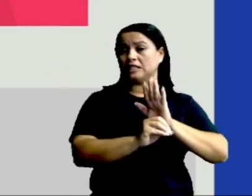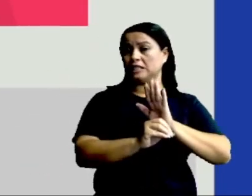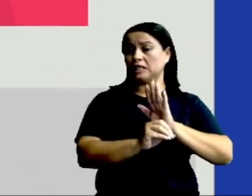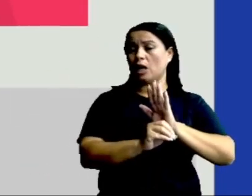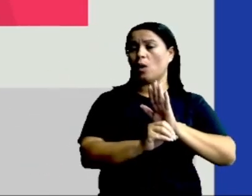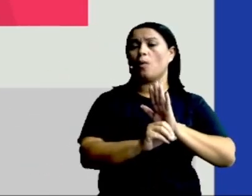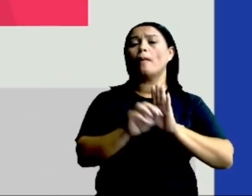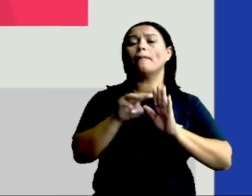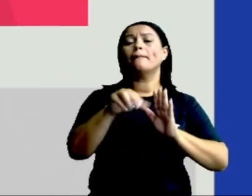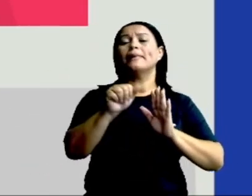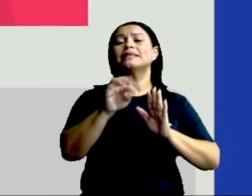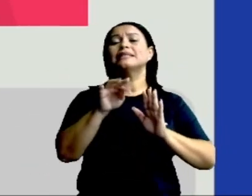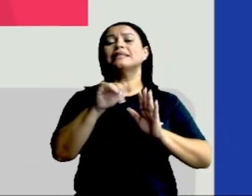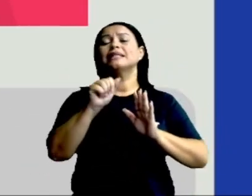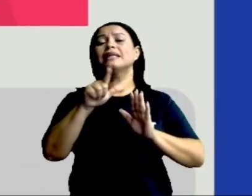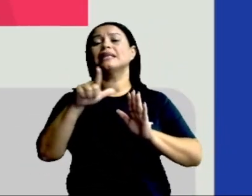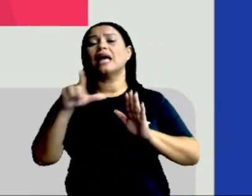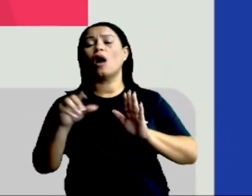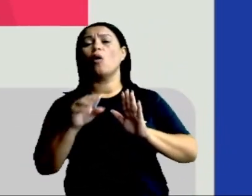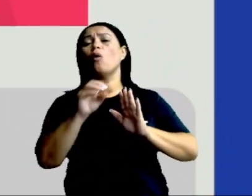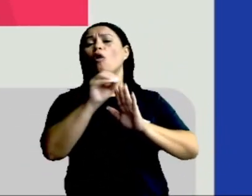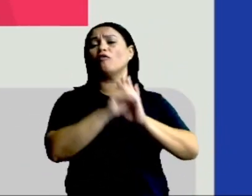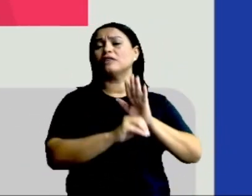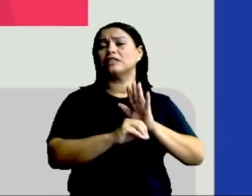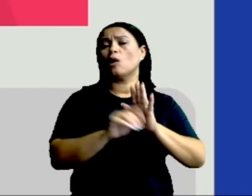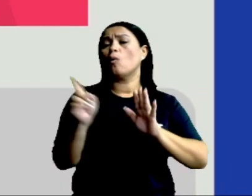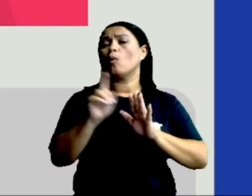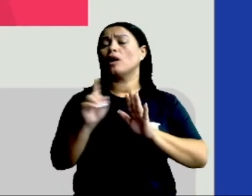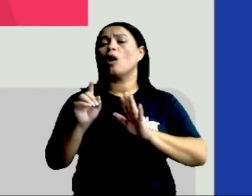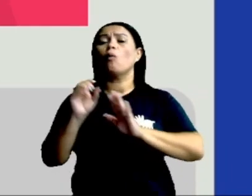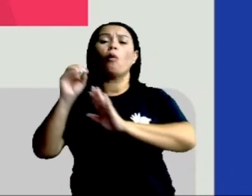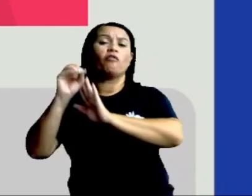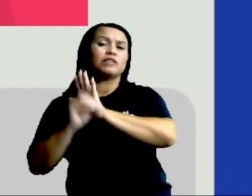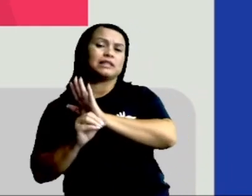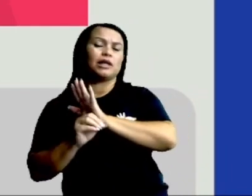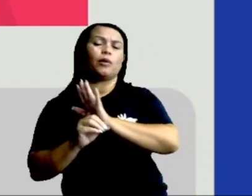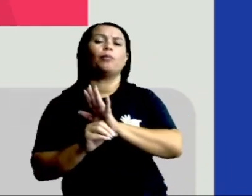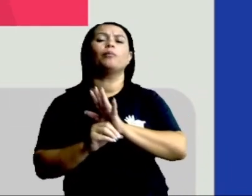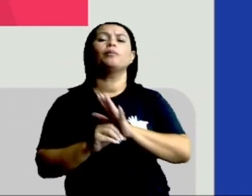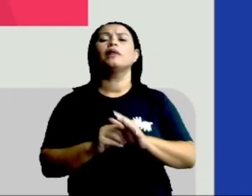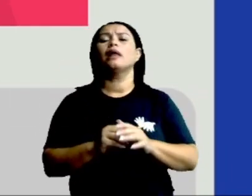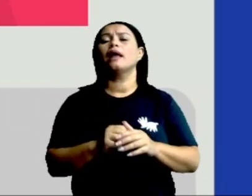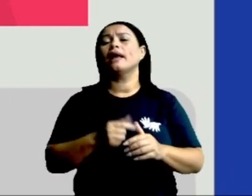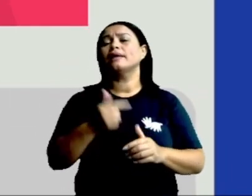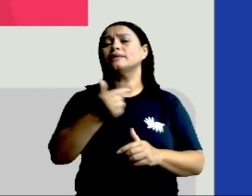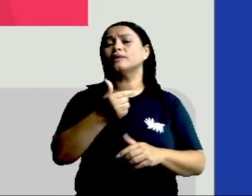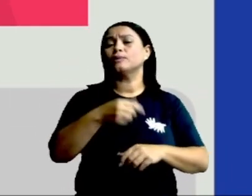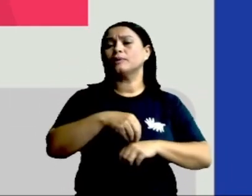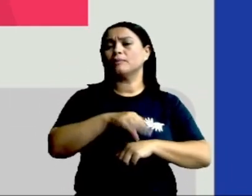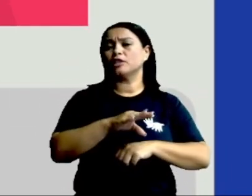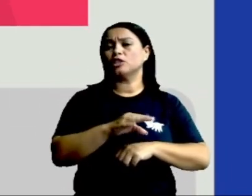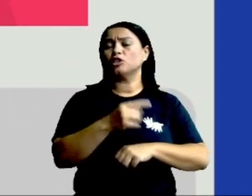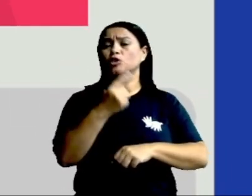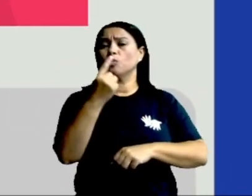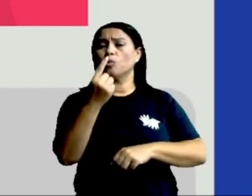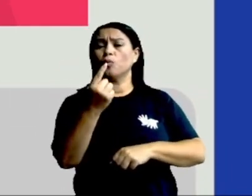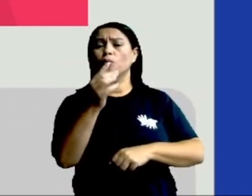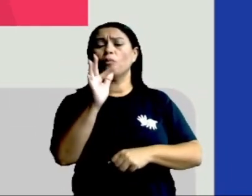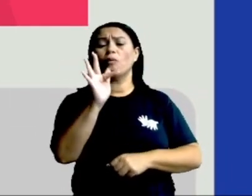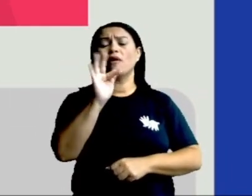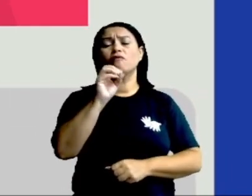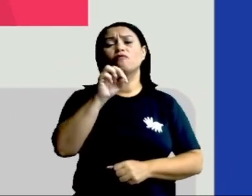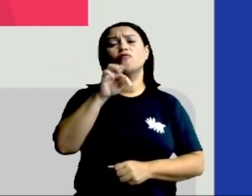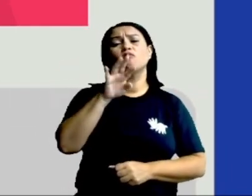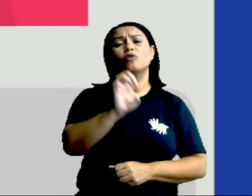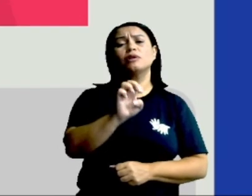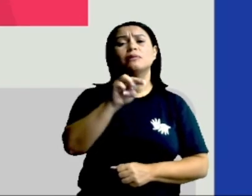fontes materiais, oficiais ou não oficiais. Segunda pista, uma fonte material. Pode ser um